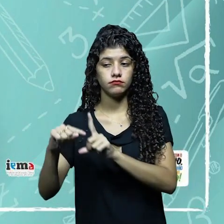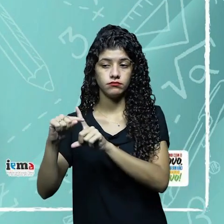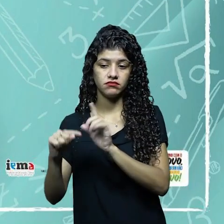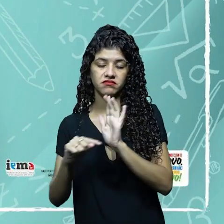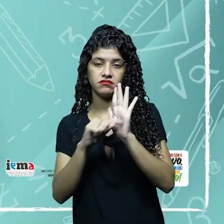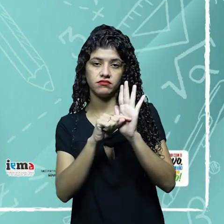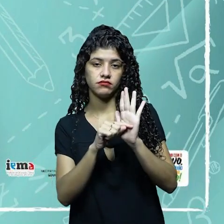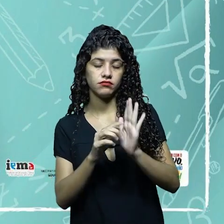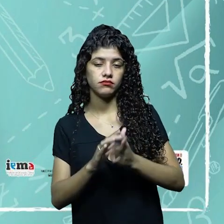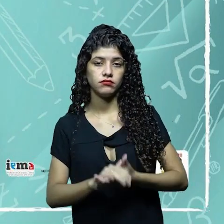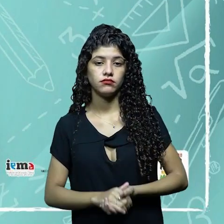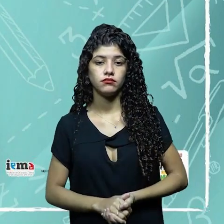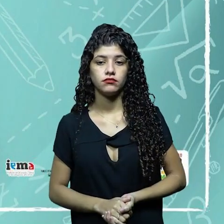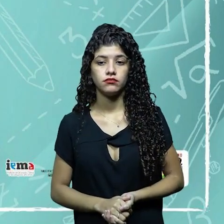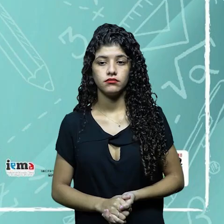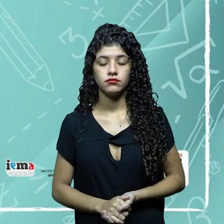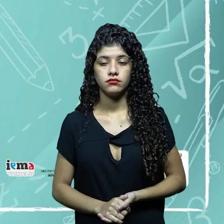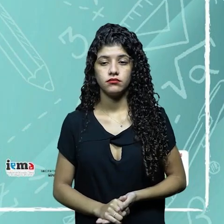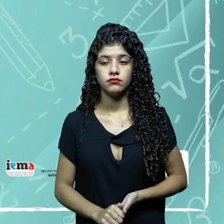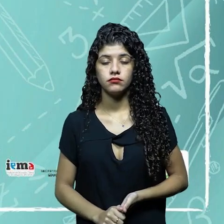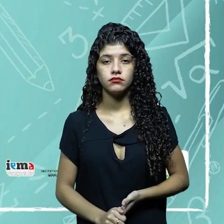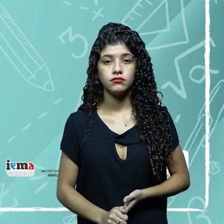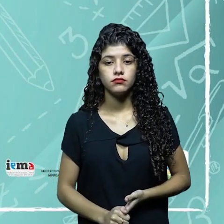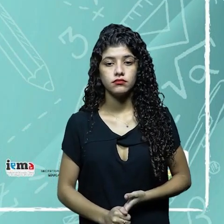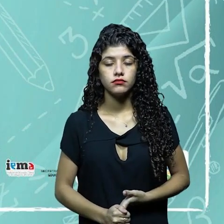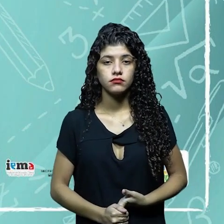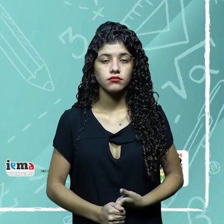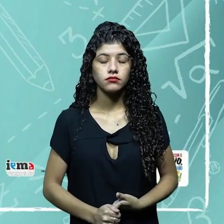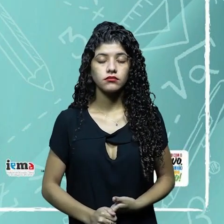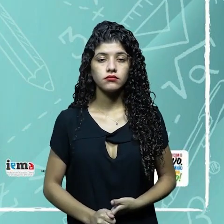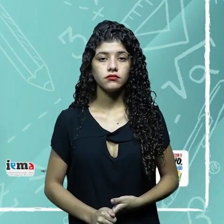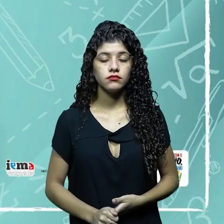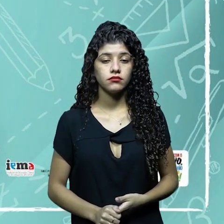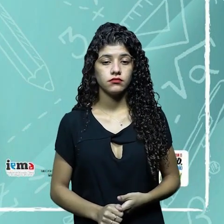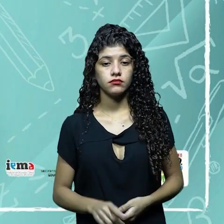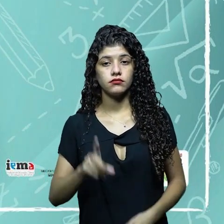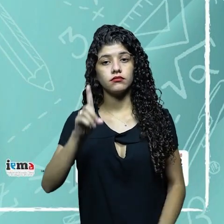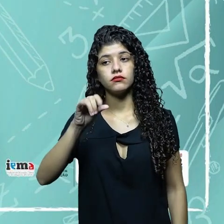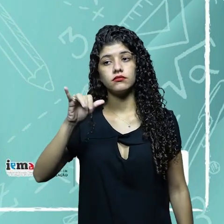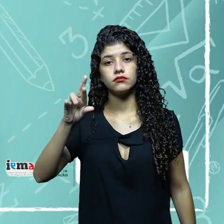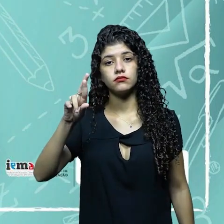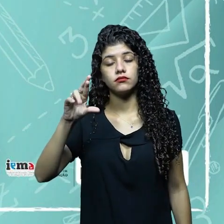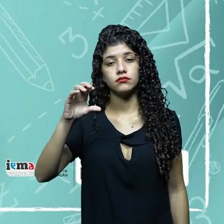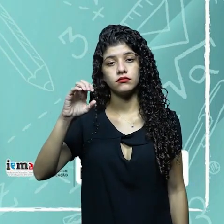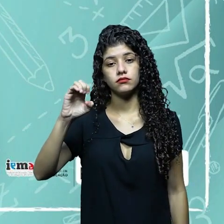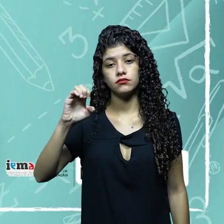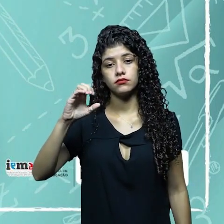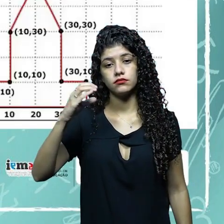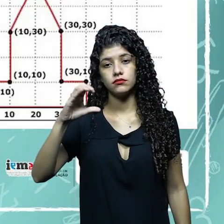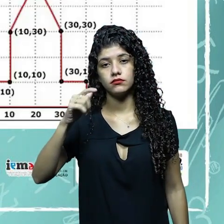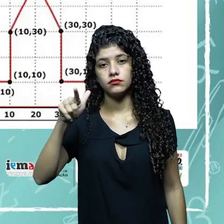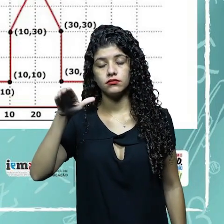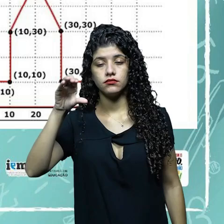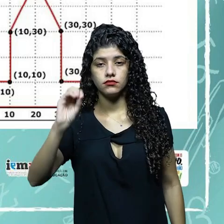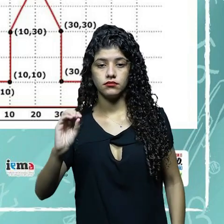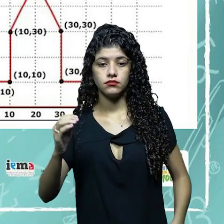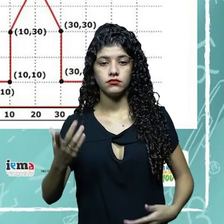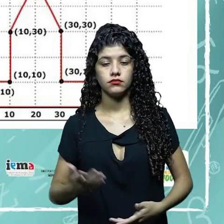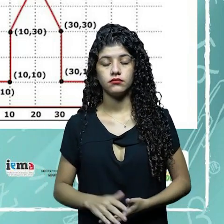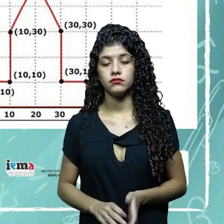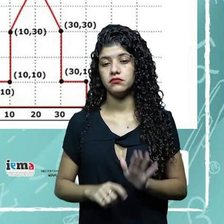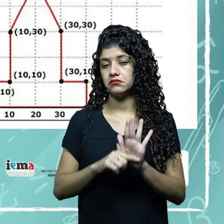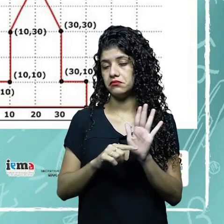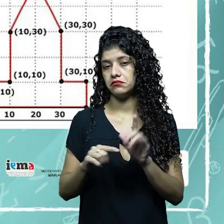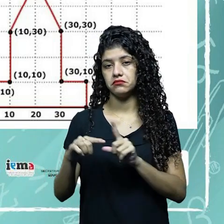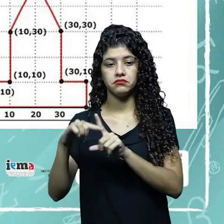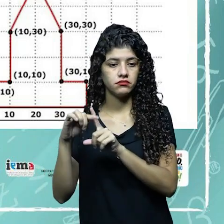não considera a questão da direção no sentido de especificar os sinais, menos nem mais. Tá? Então,